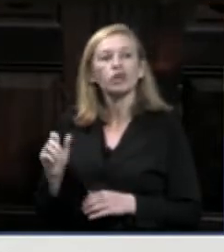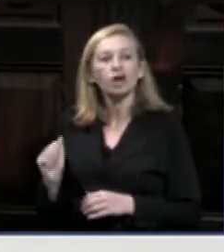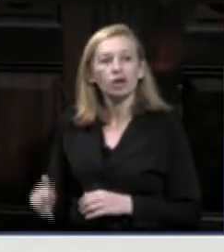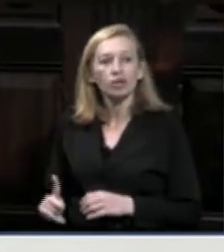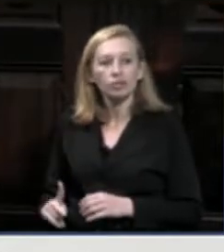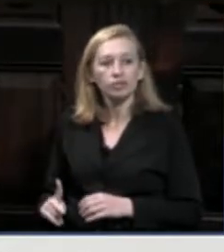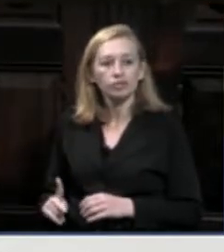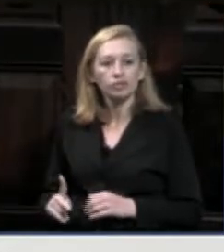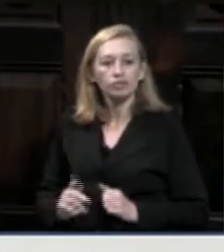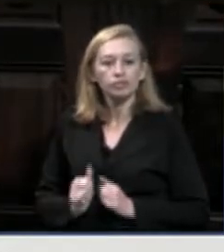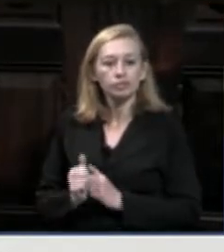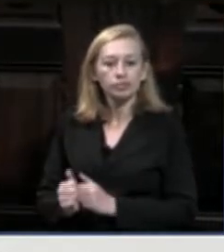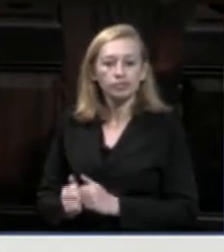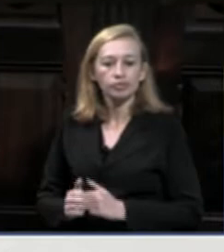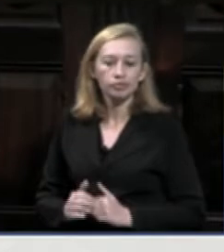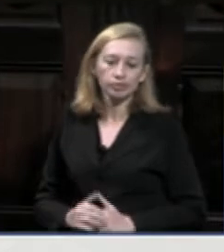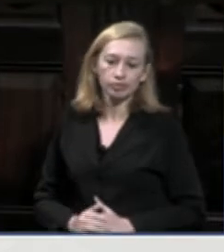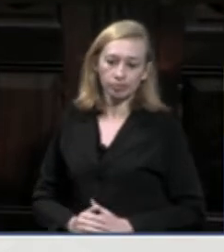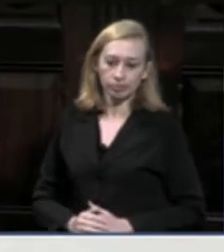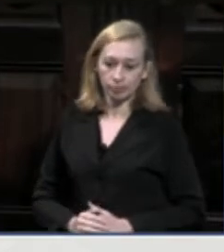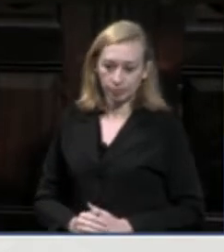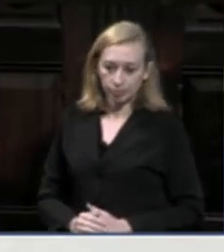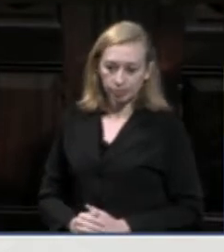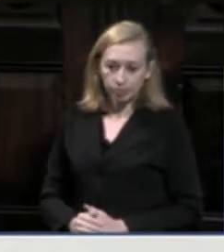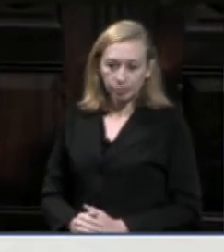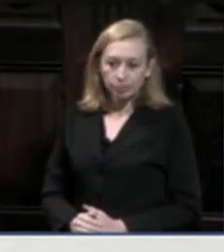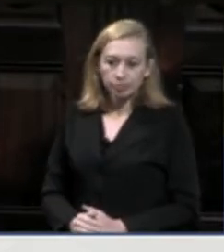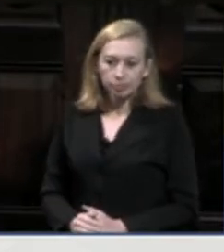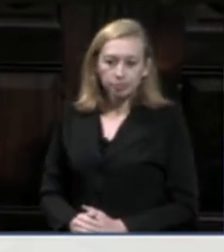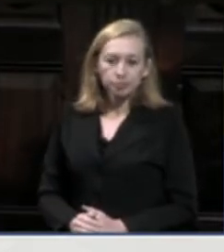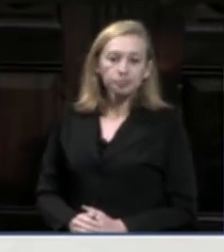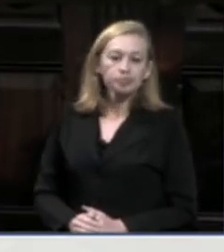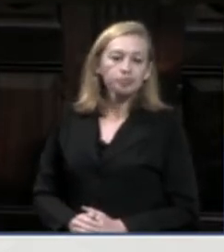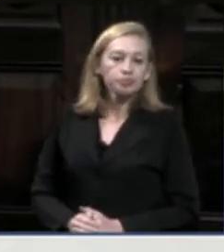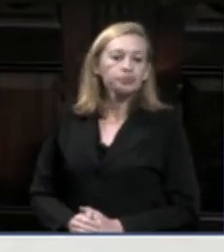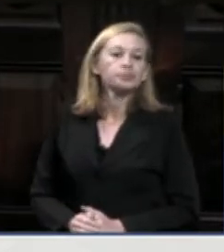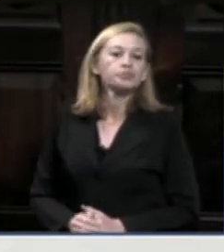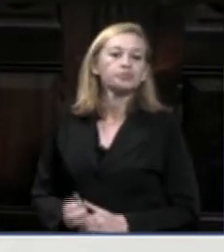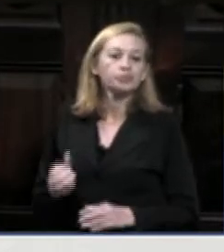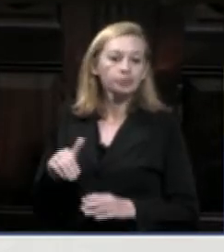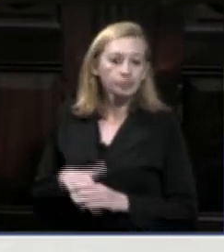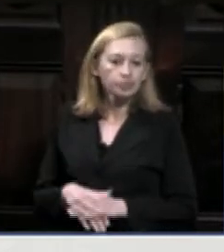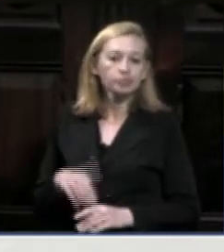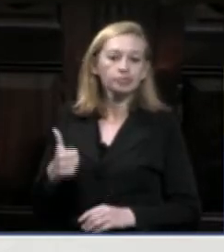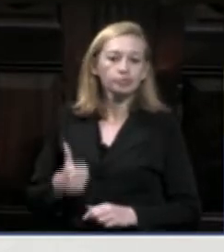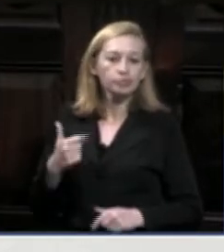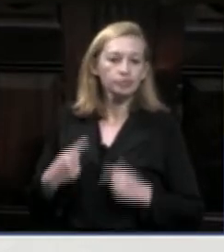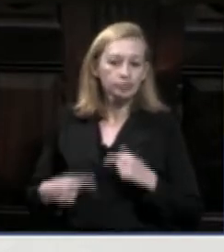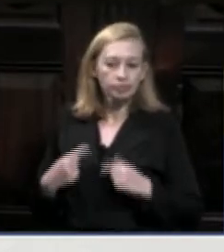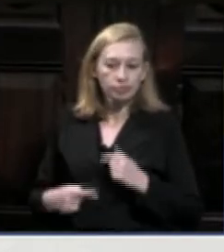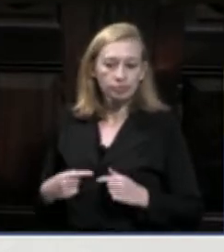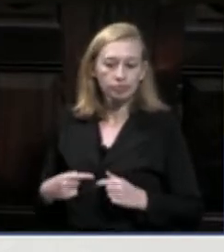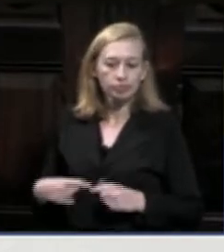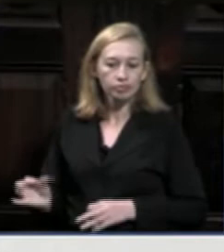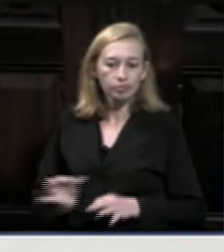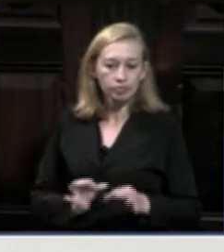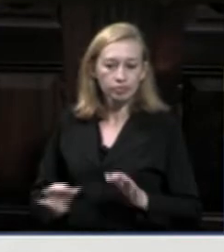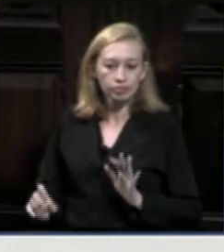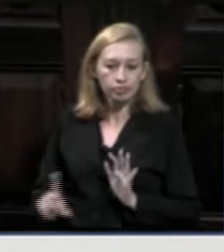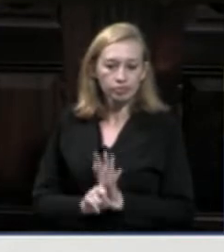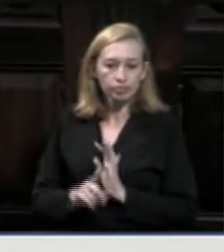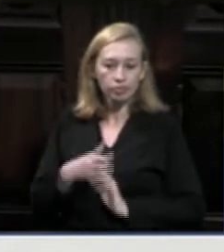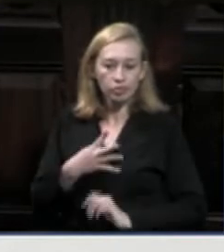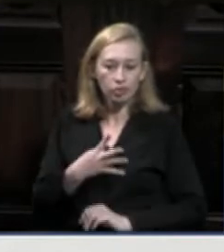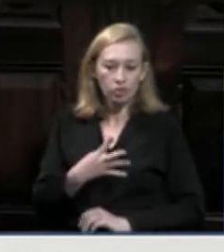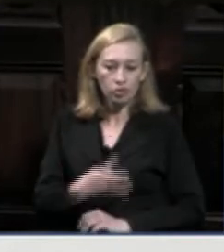estão, aprovado, vai à promulgação. Em votação, em primeira discussão, projeto de lei 4108